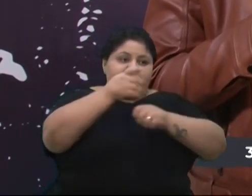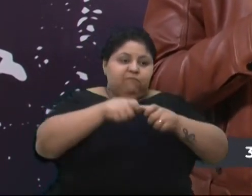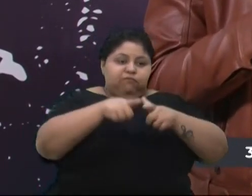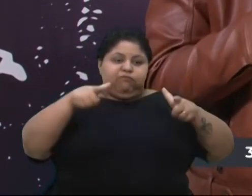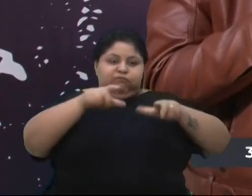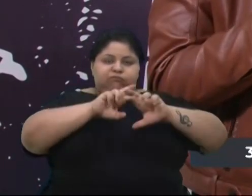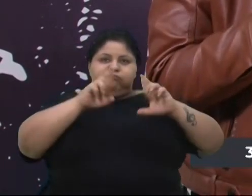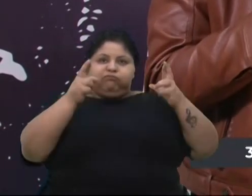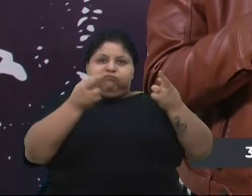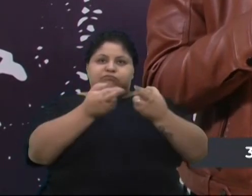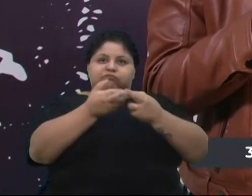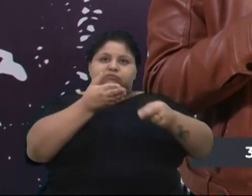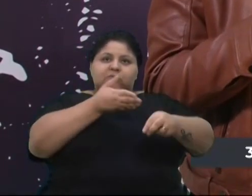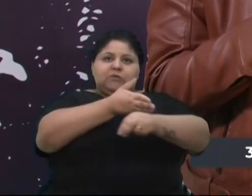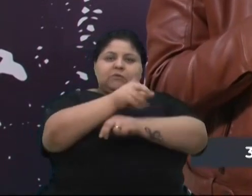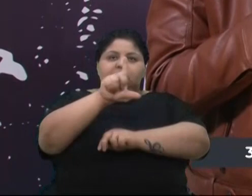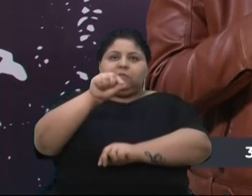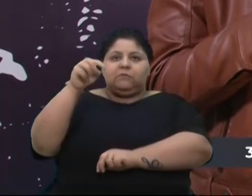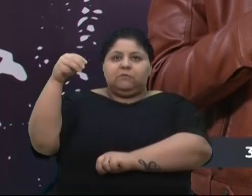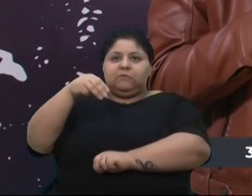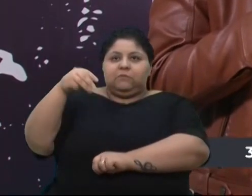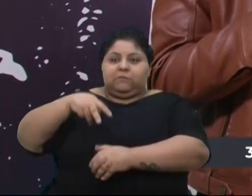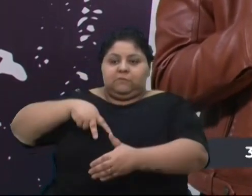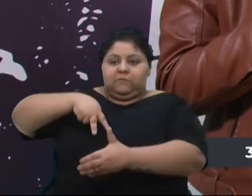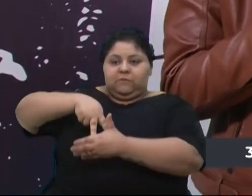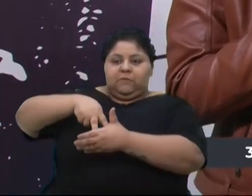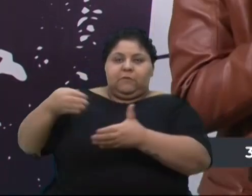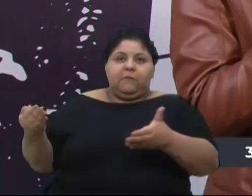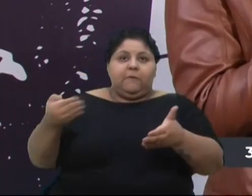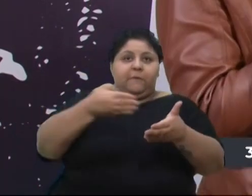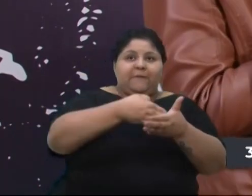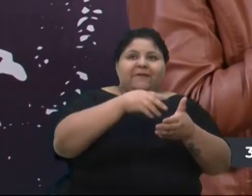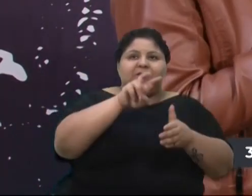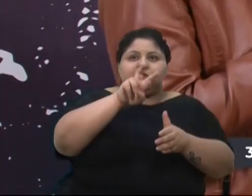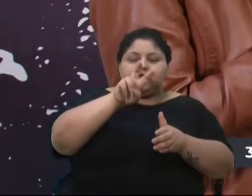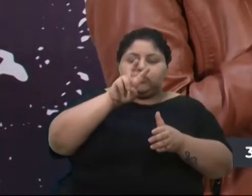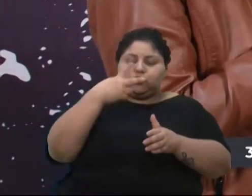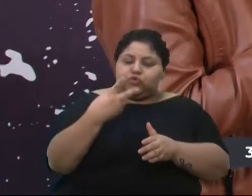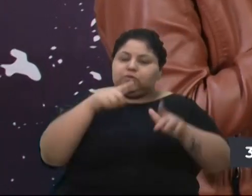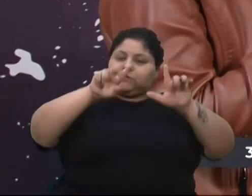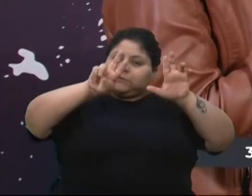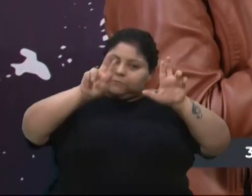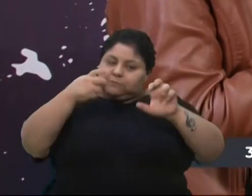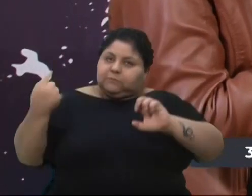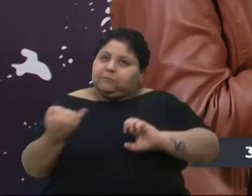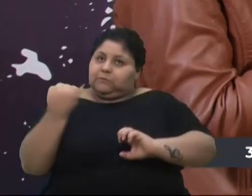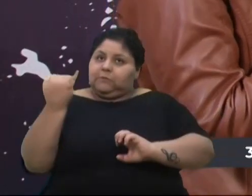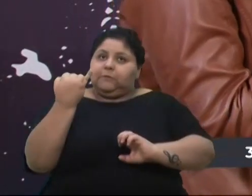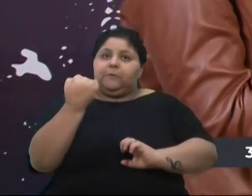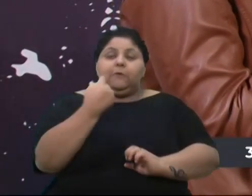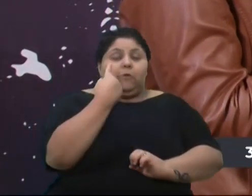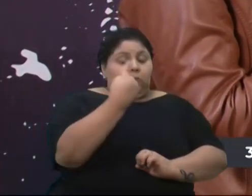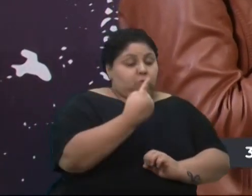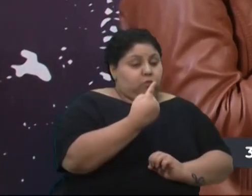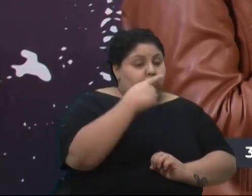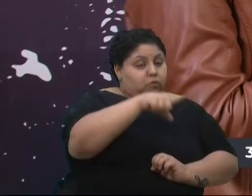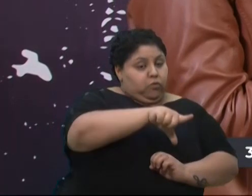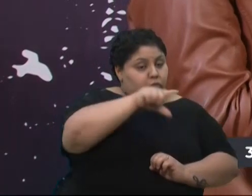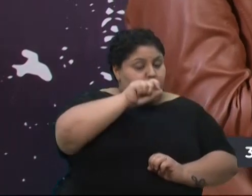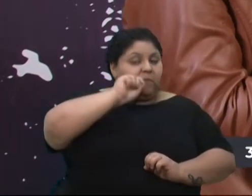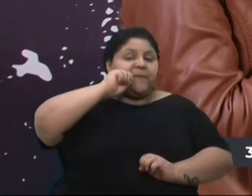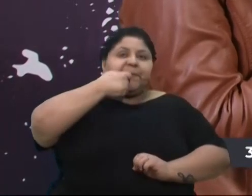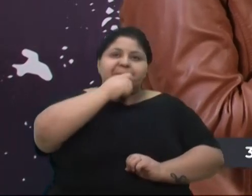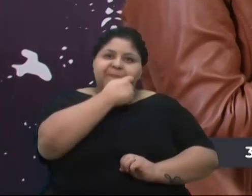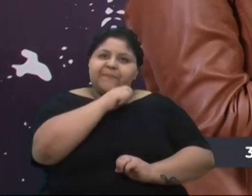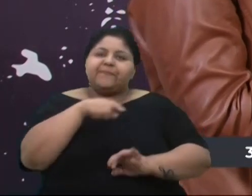expediente, ocupou os 10 minutos da tribuna para trazer 2 temas importantes. Um foi sobre a eleição, então, do Conselho Regional de